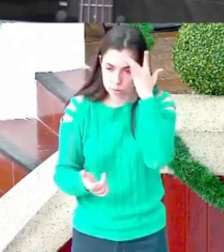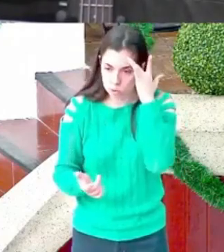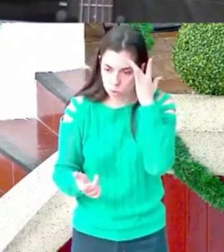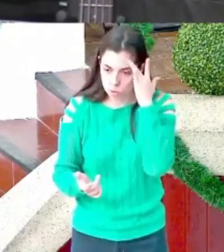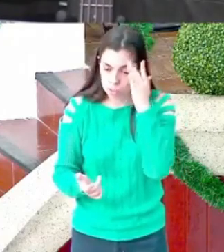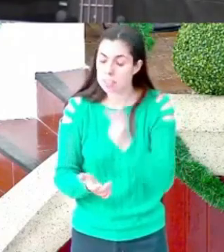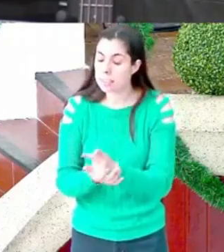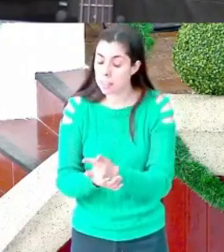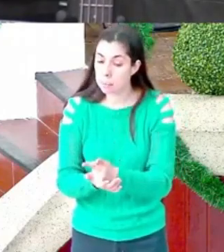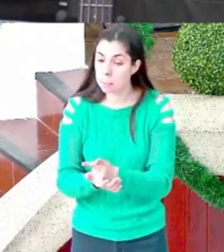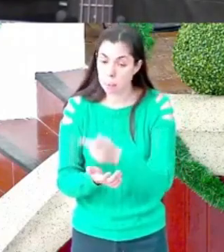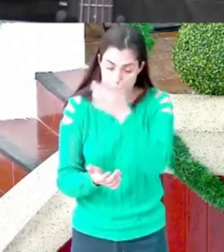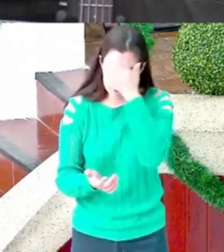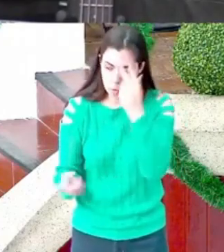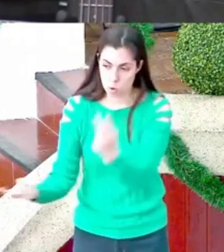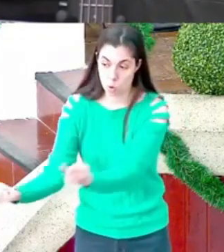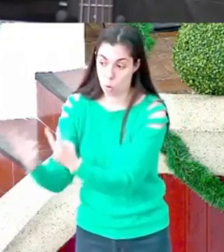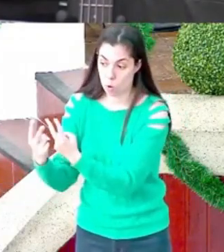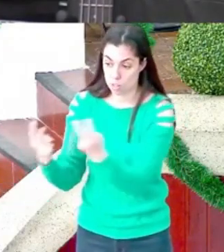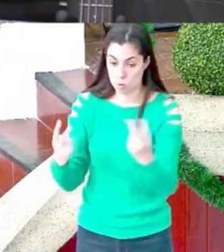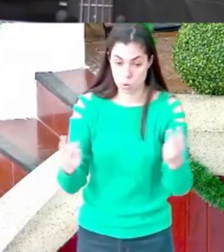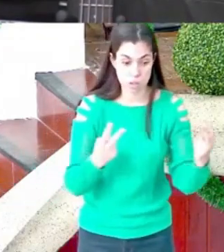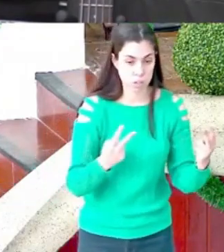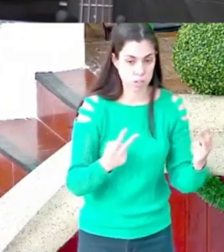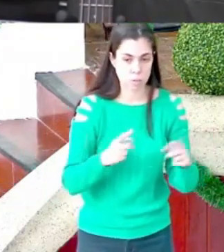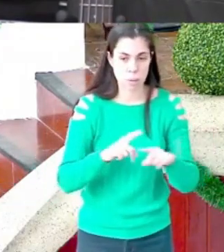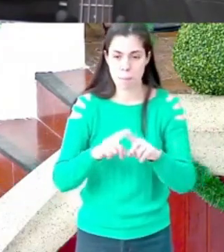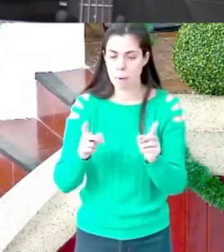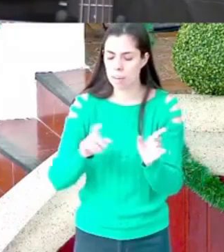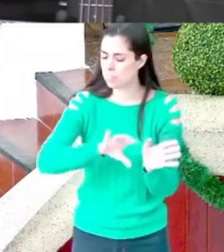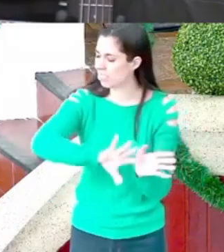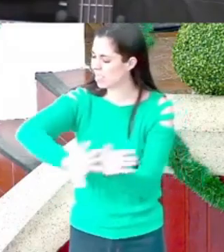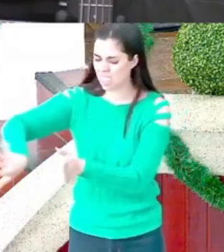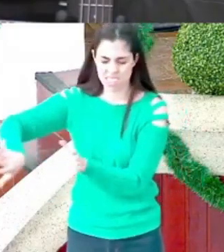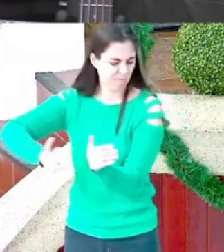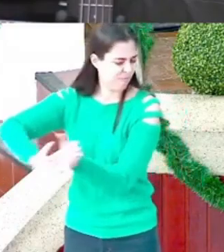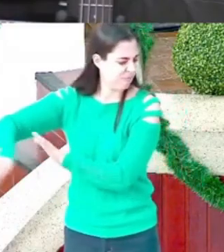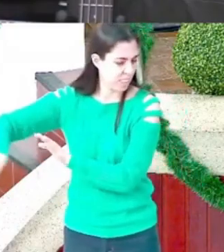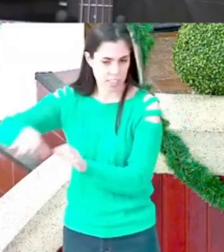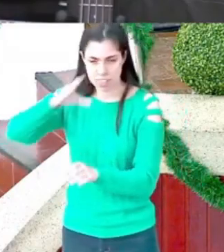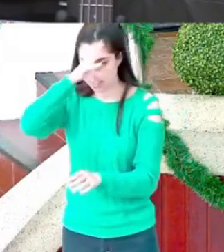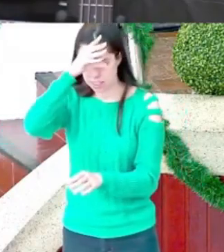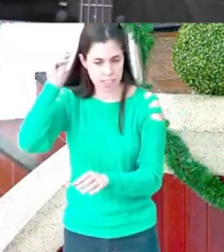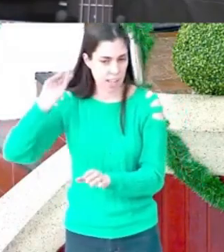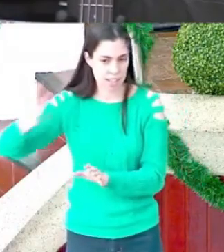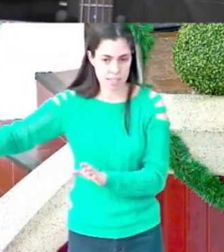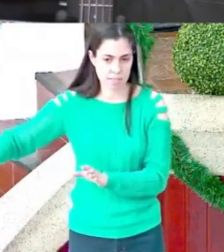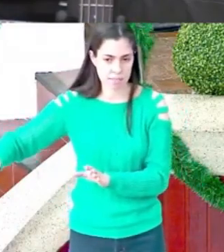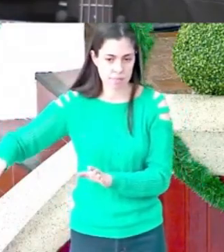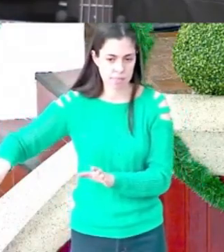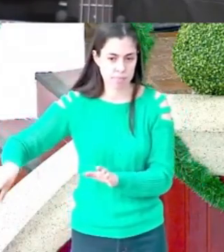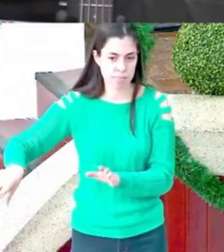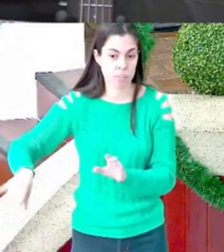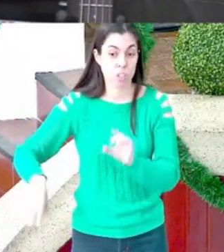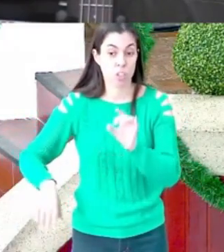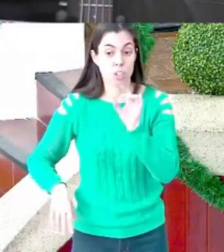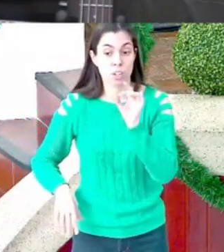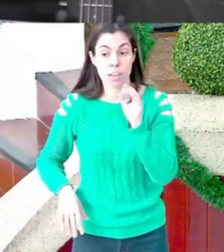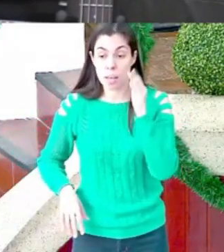estão somente diante da plateia de um só, de